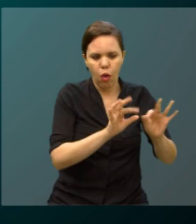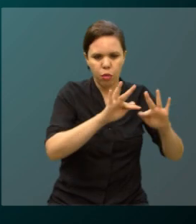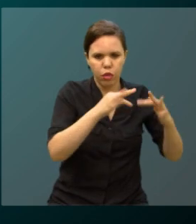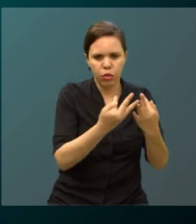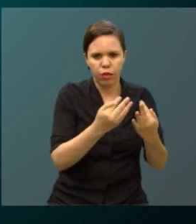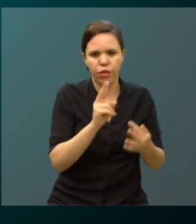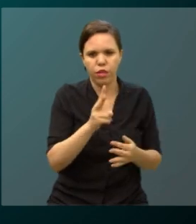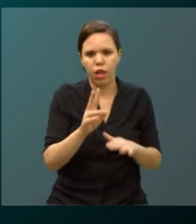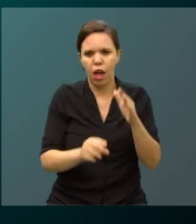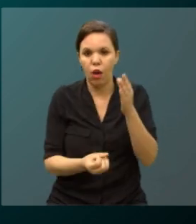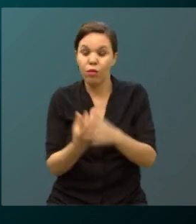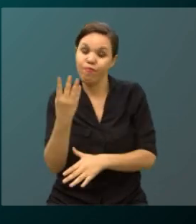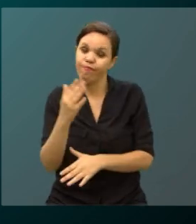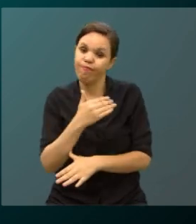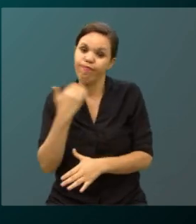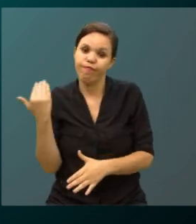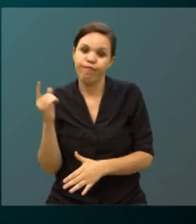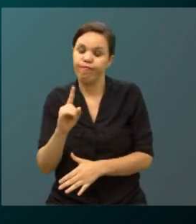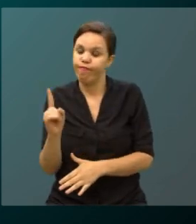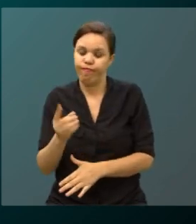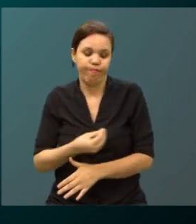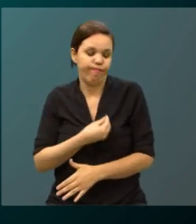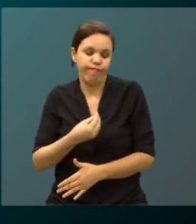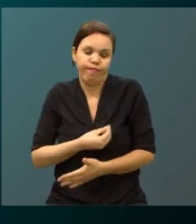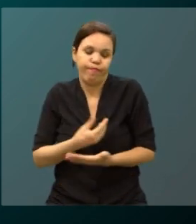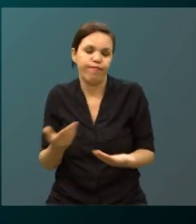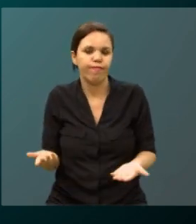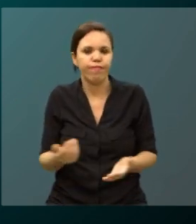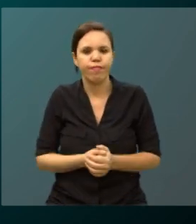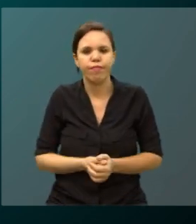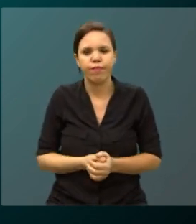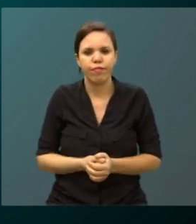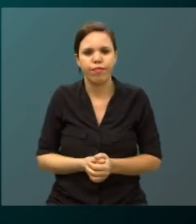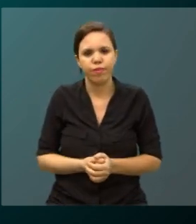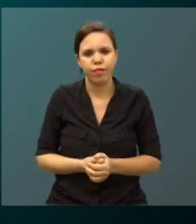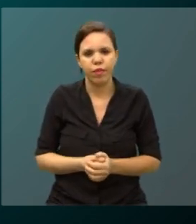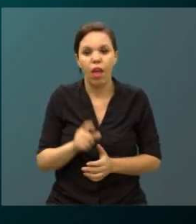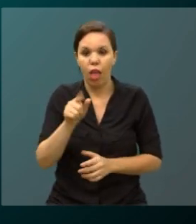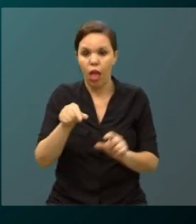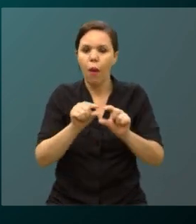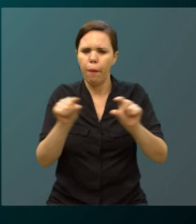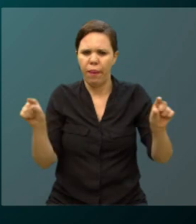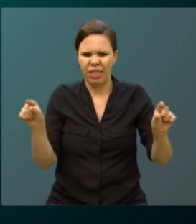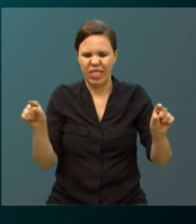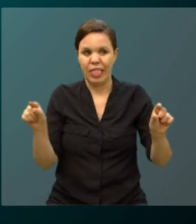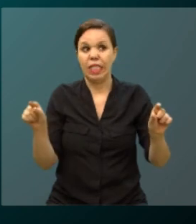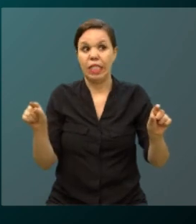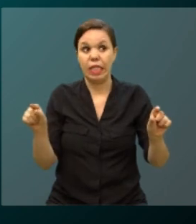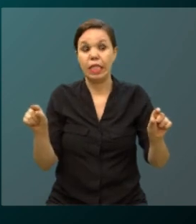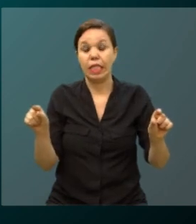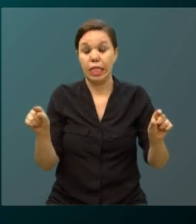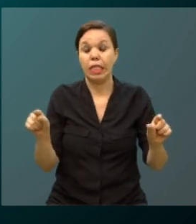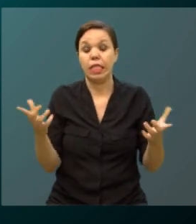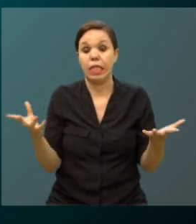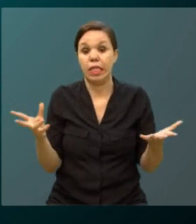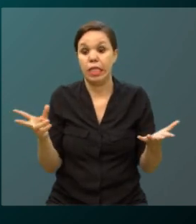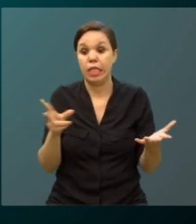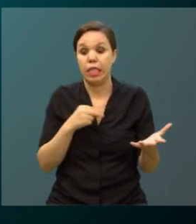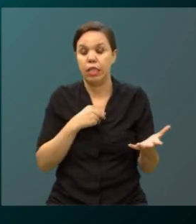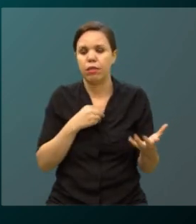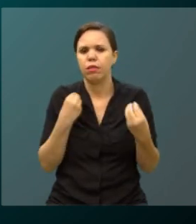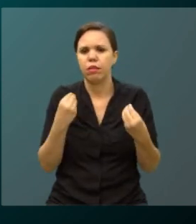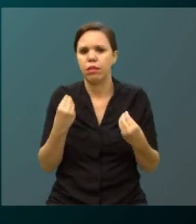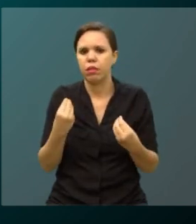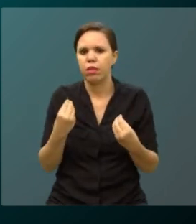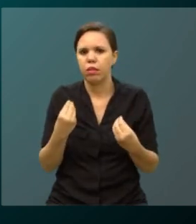porque certamente morrerás e não viverás. É uma frase um pouco chocante, né?